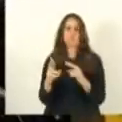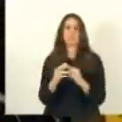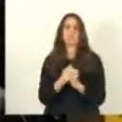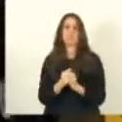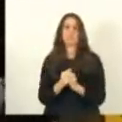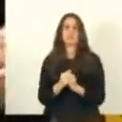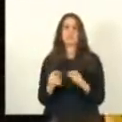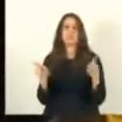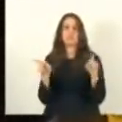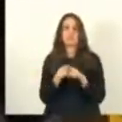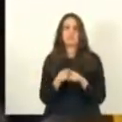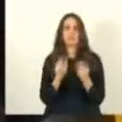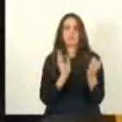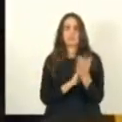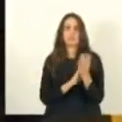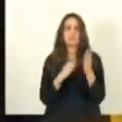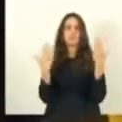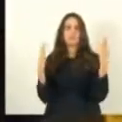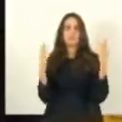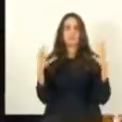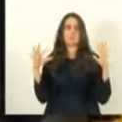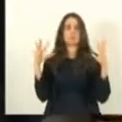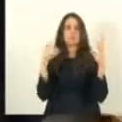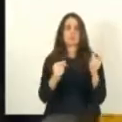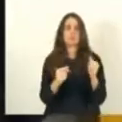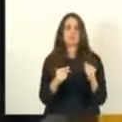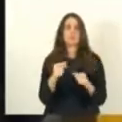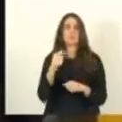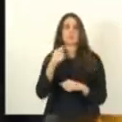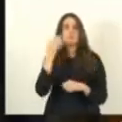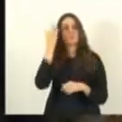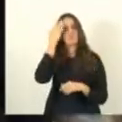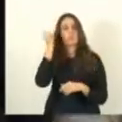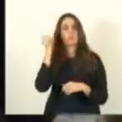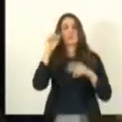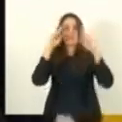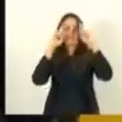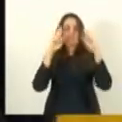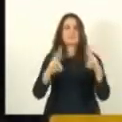quero inclusive parabenizar a todos vocês que souberam respeitar a